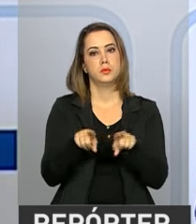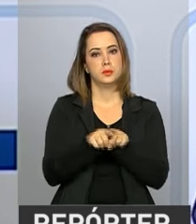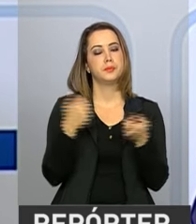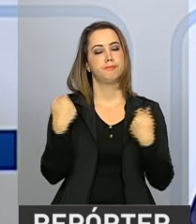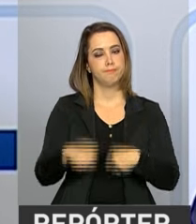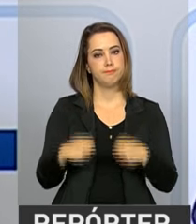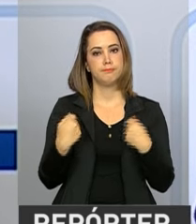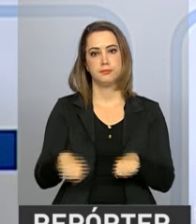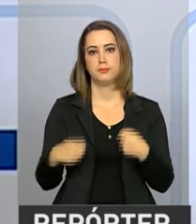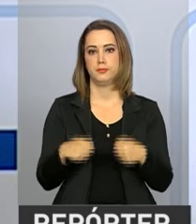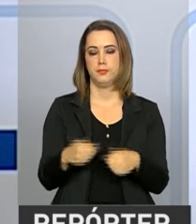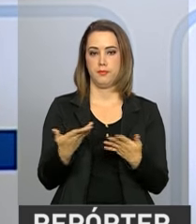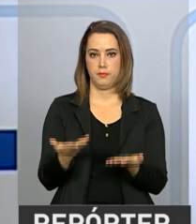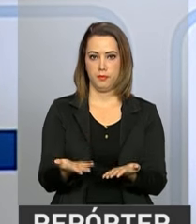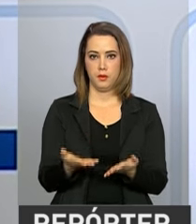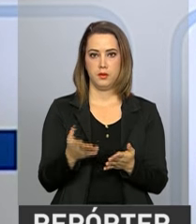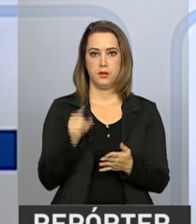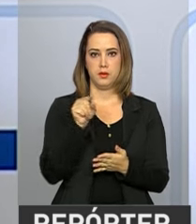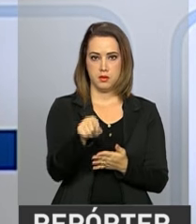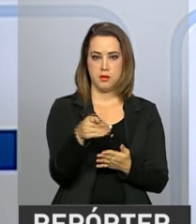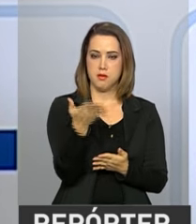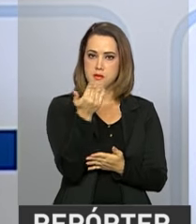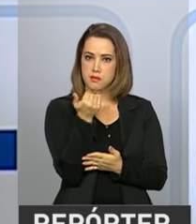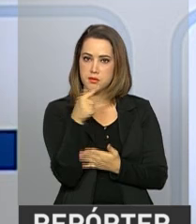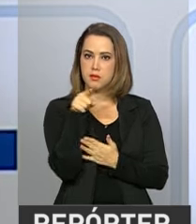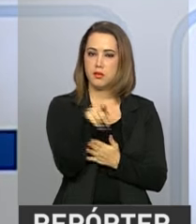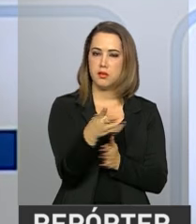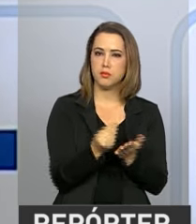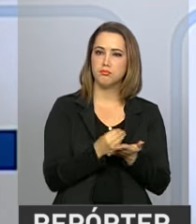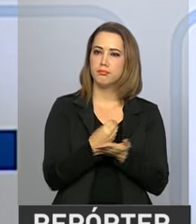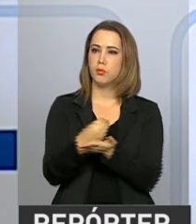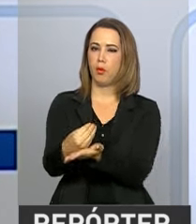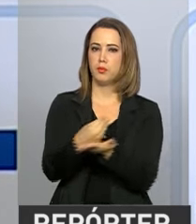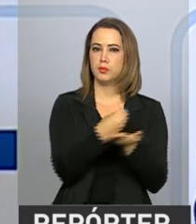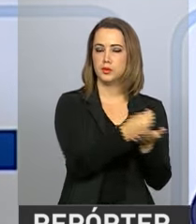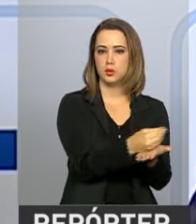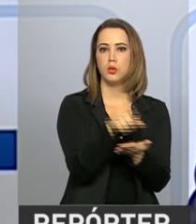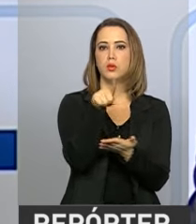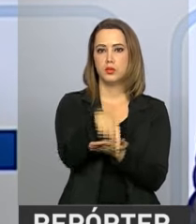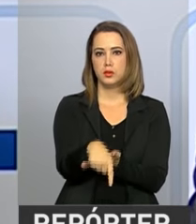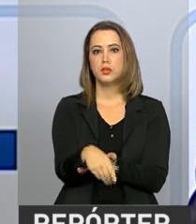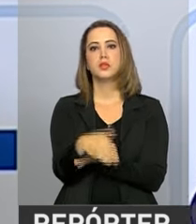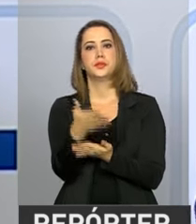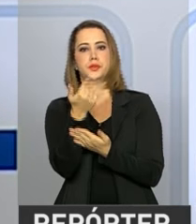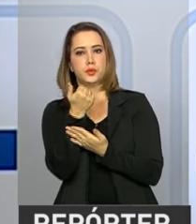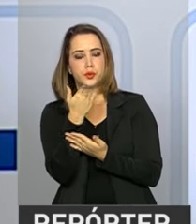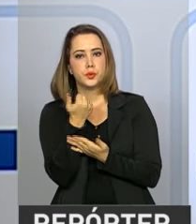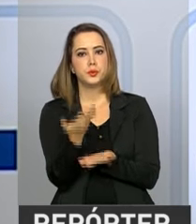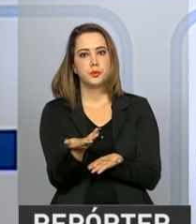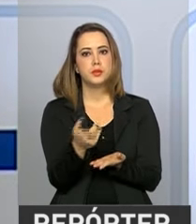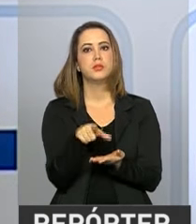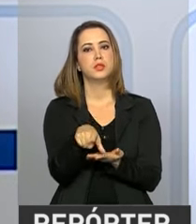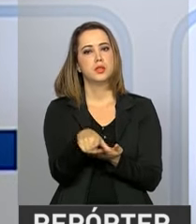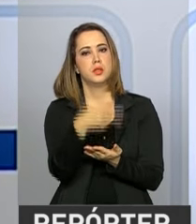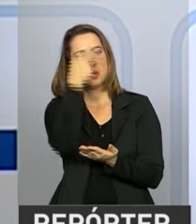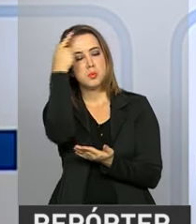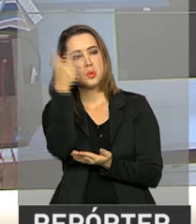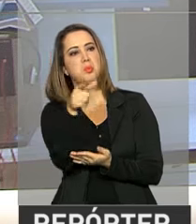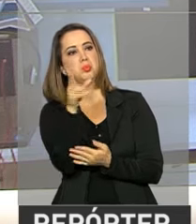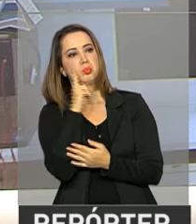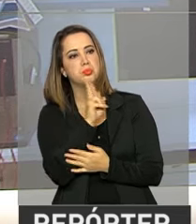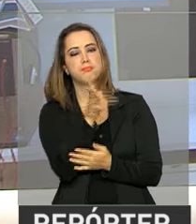precisar que esses alimentos colocados à disposição das pessoas sejam consumidos, né, sejam aceitos pela